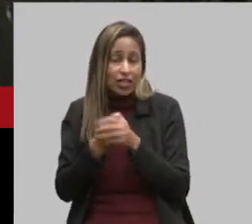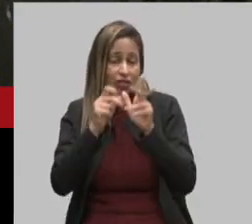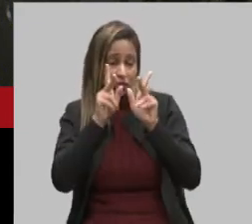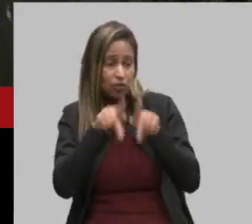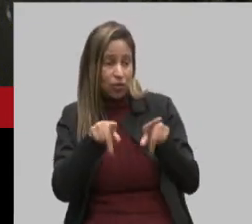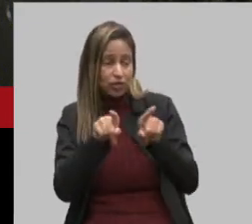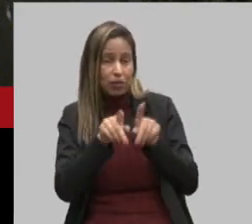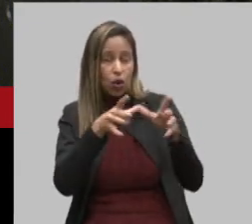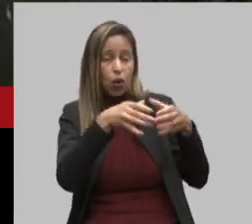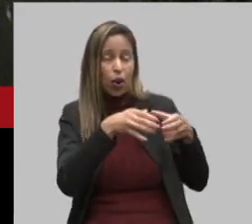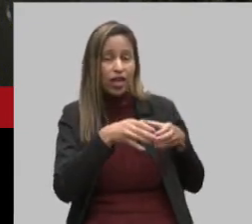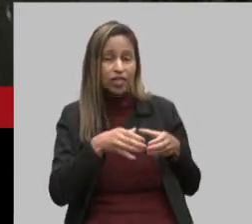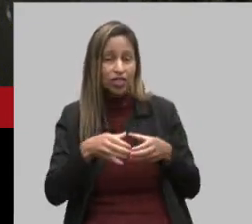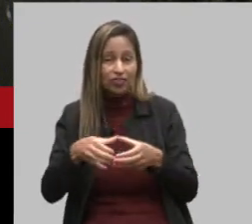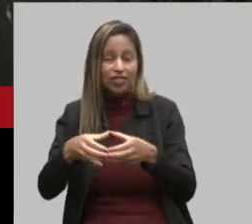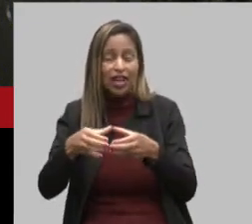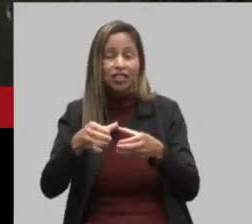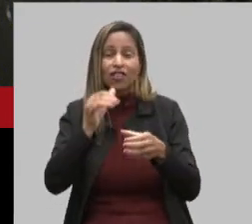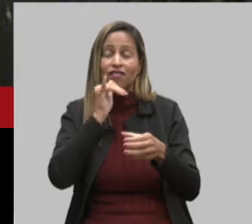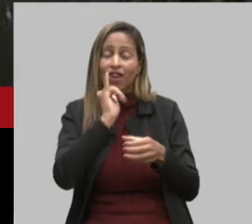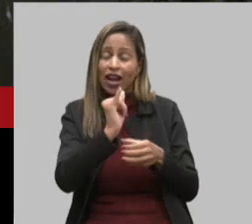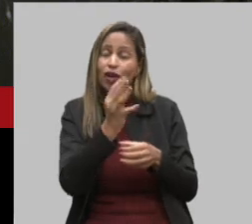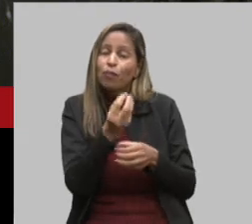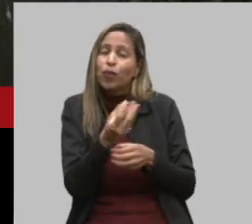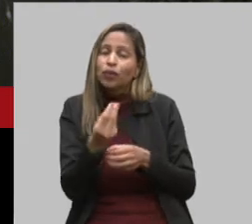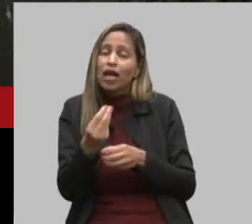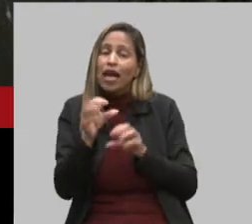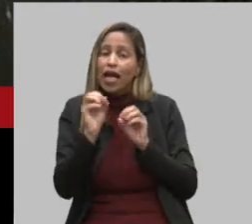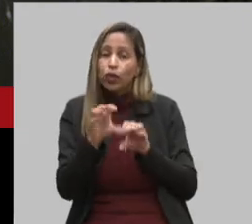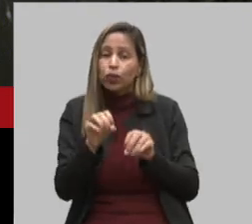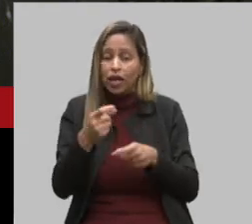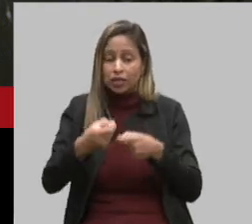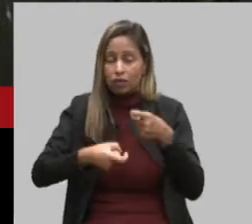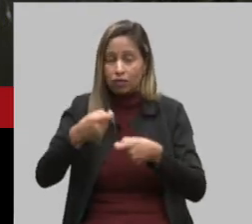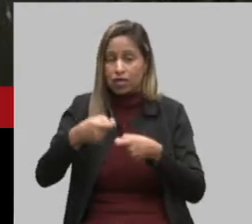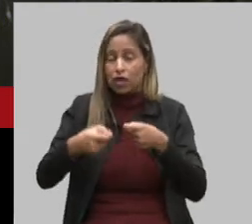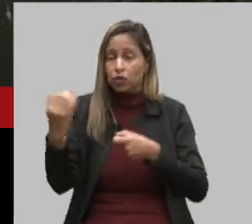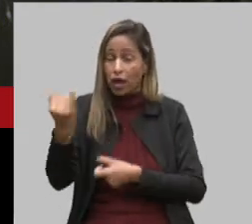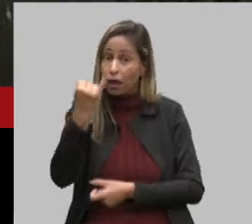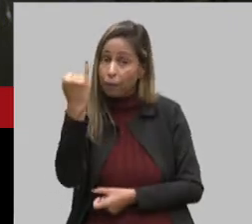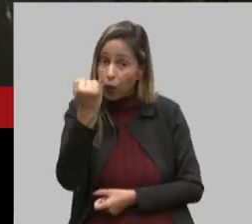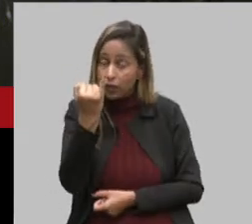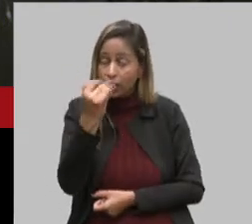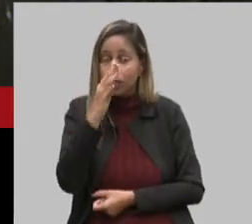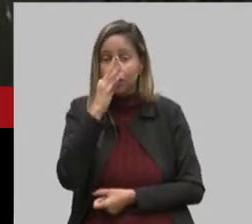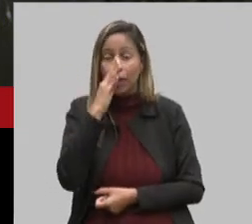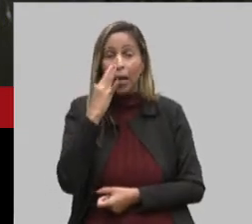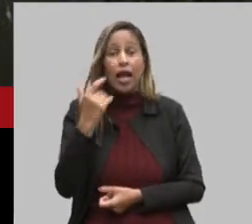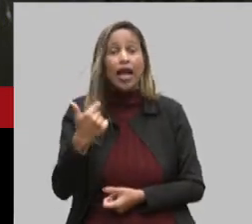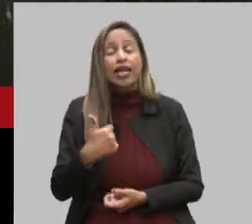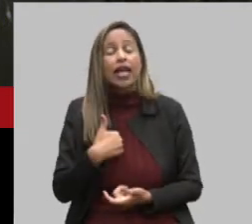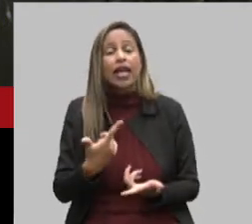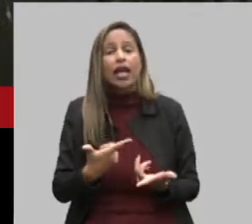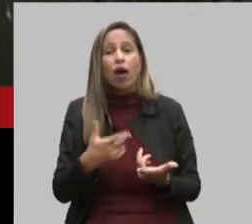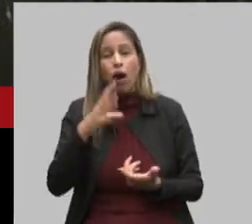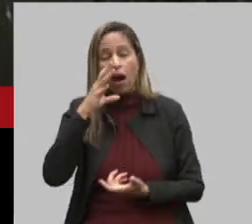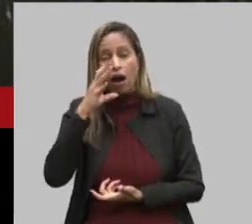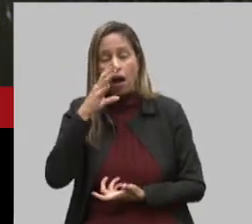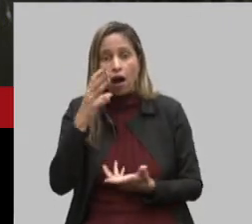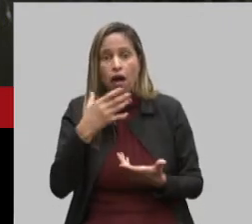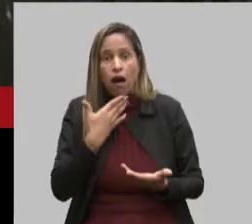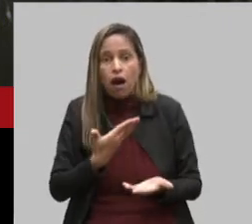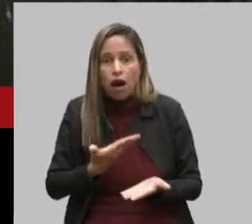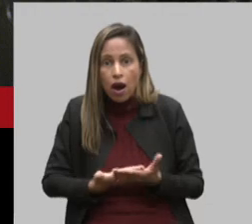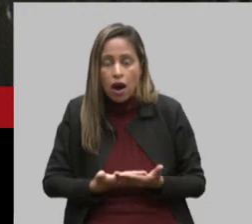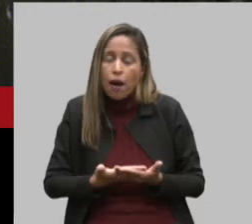coletividade e eles falaram muito disso que educação sexual é importante e eu fi muito eh chocada como mesmo que